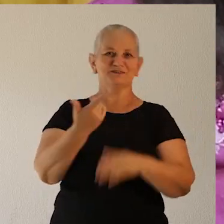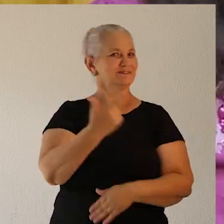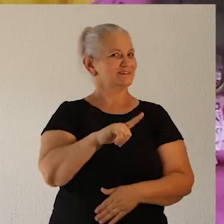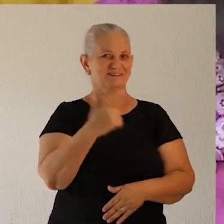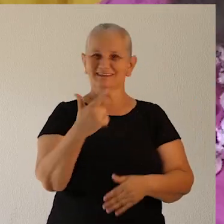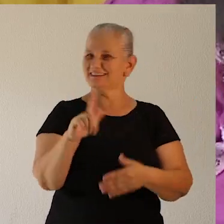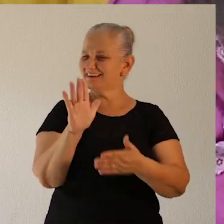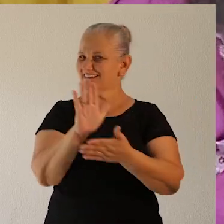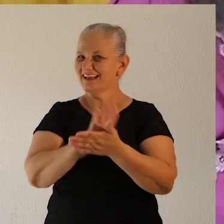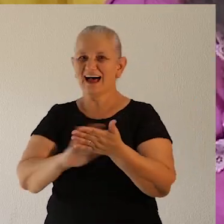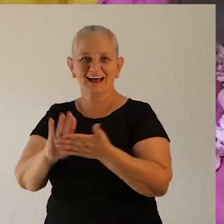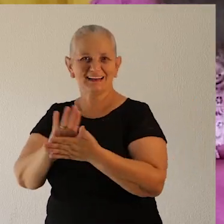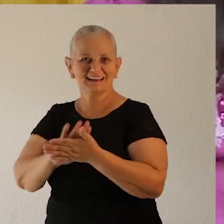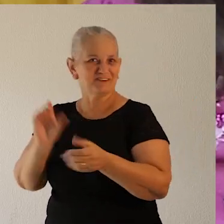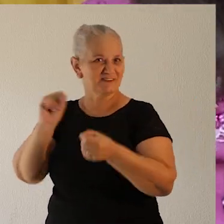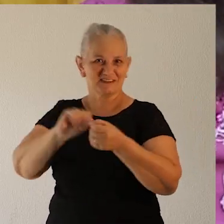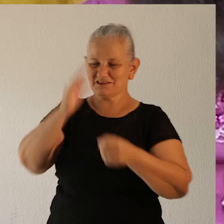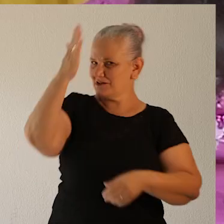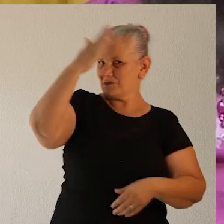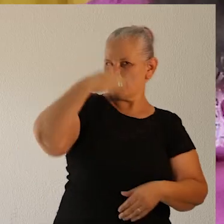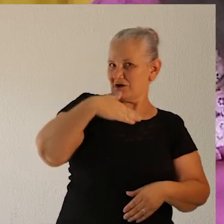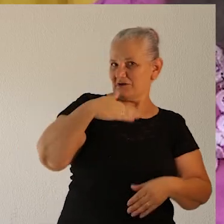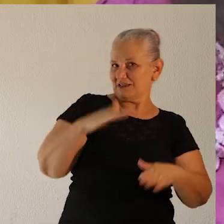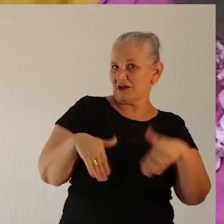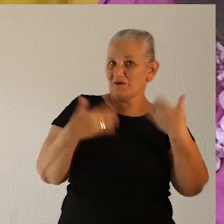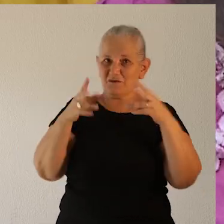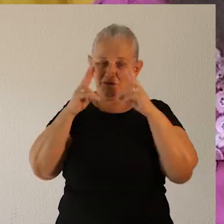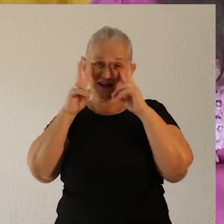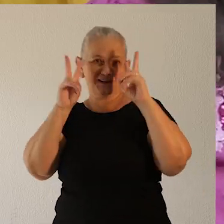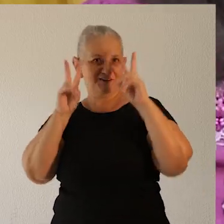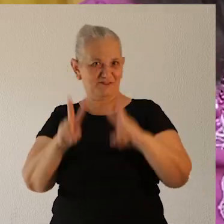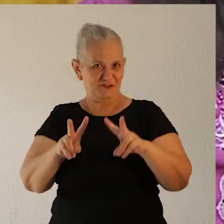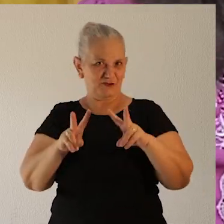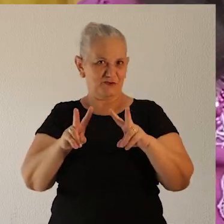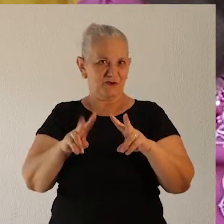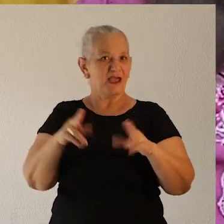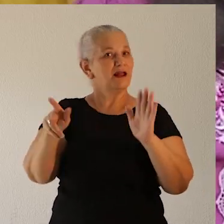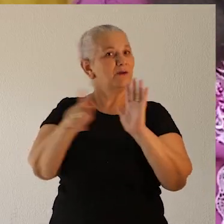era afinal impossível tal, nem fazia mal, nem vê-lo nem tê-lo, porque o caracol